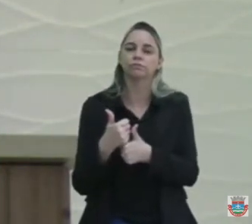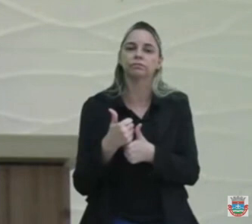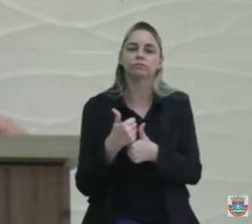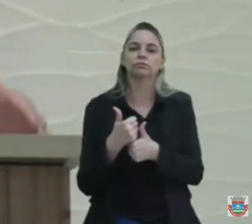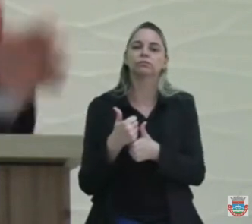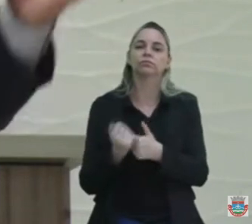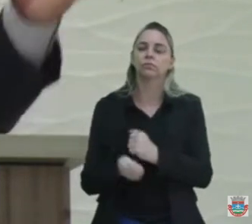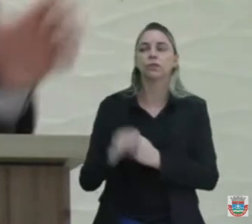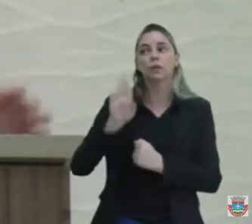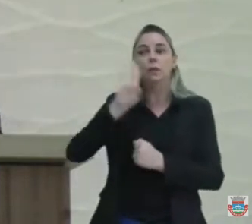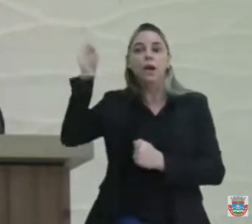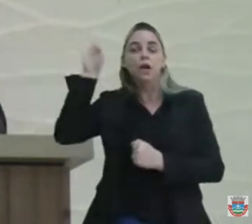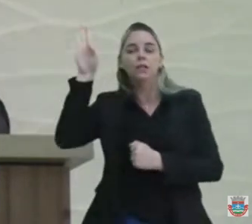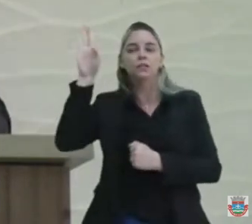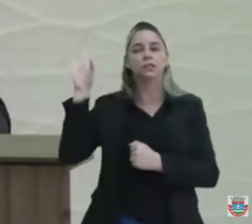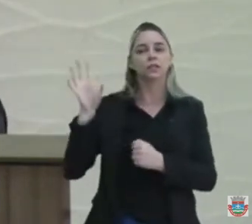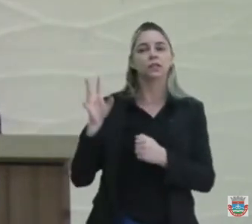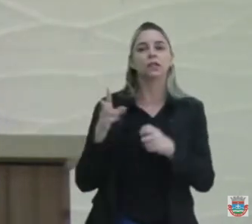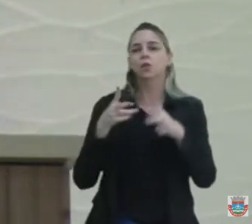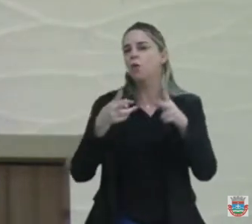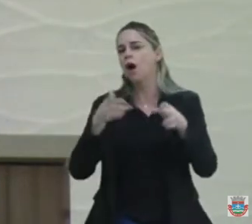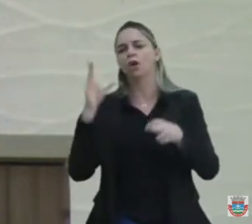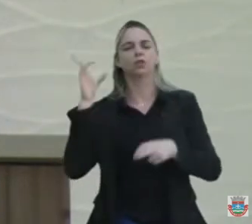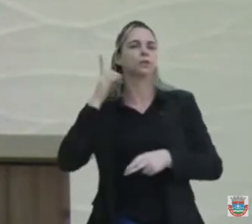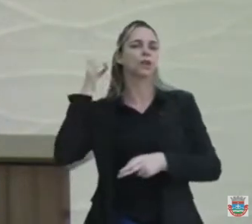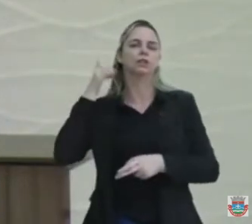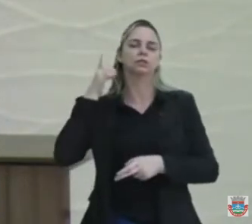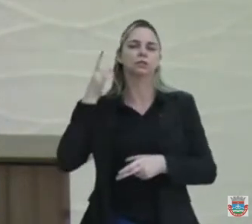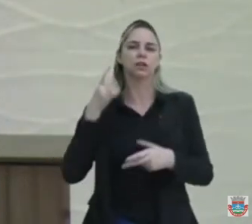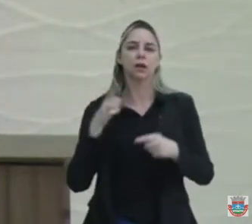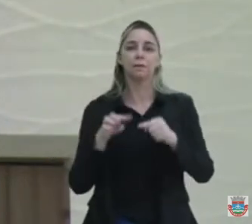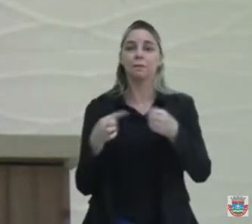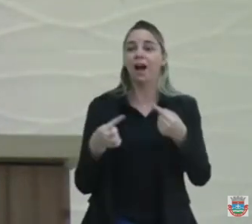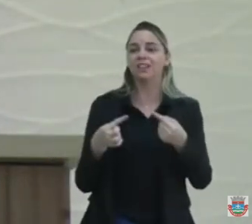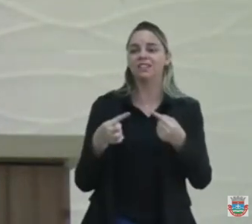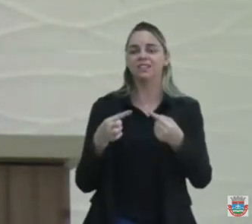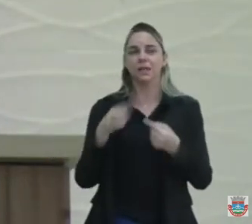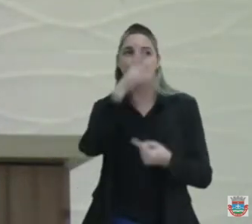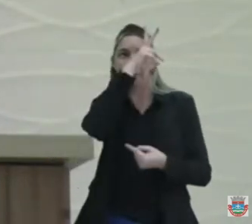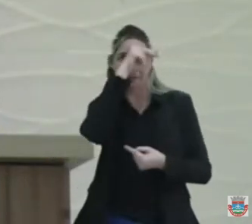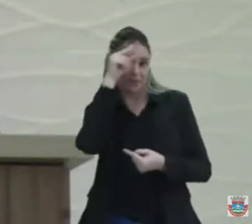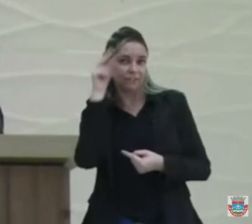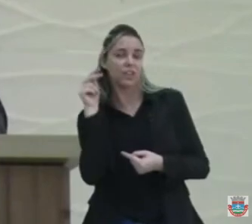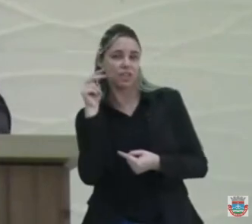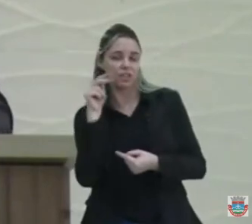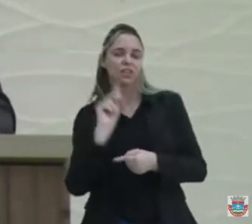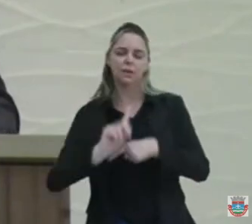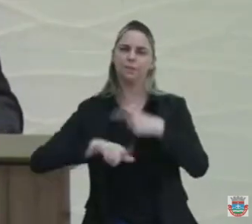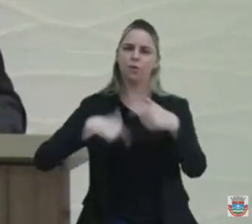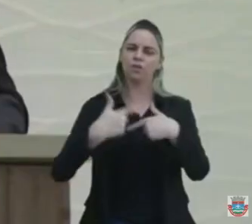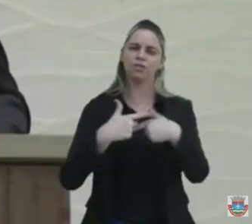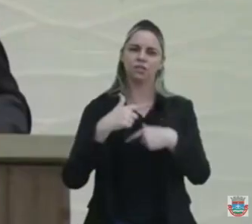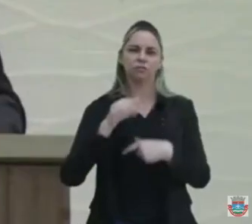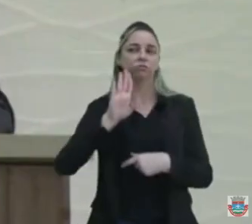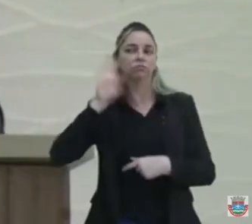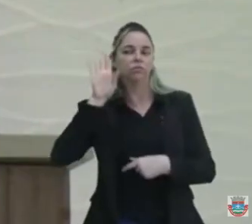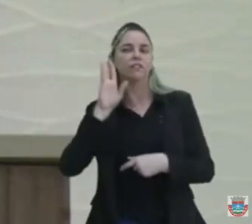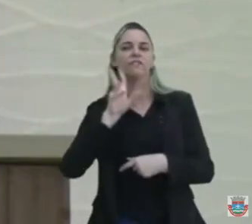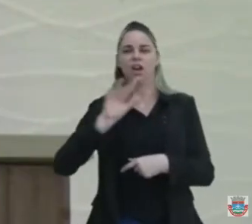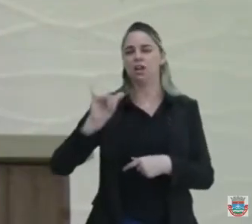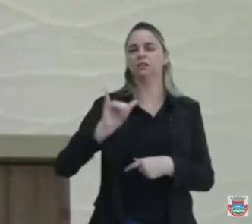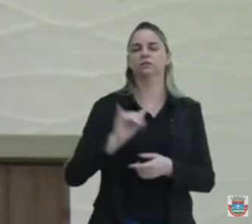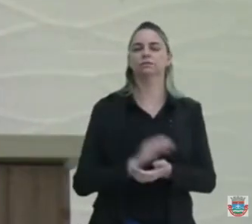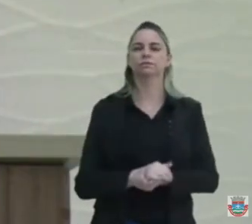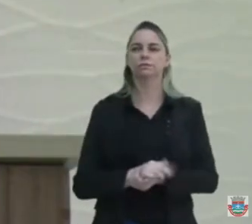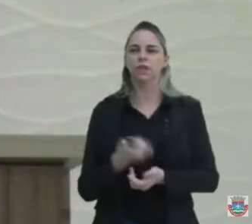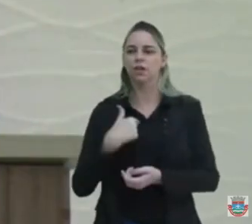a candidatura de deputada. Mas certamente ela vem para candidata a prefeito. Então eu peço até aos institutos aí,